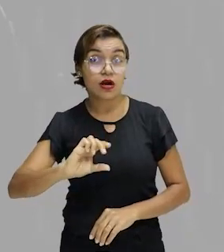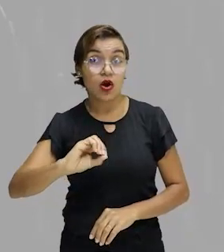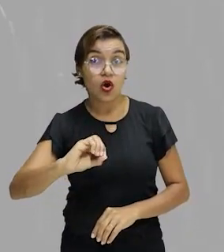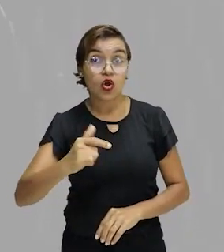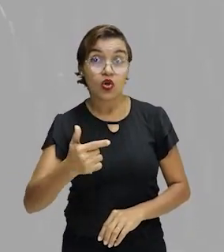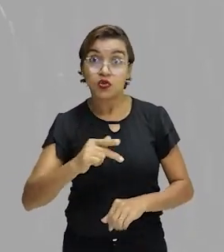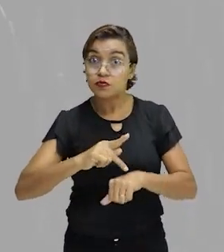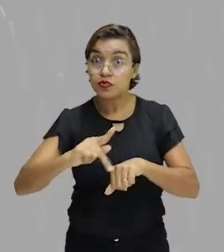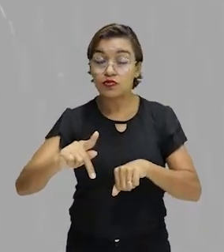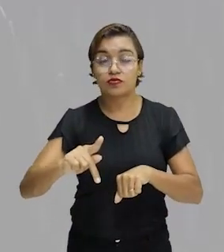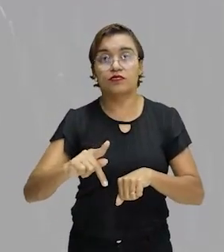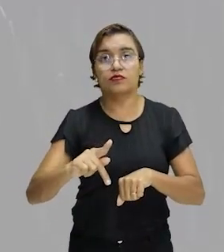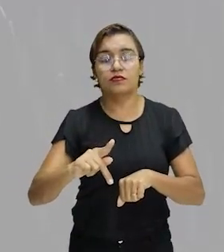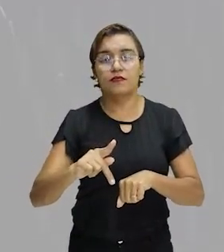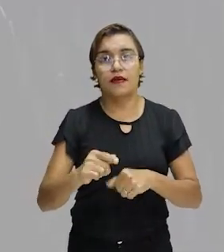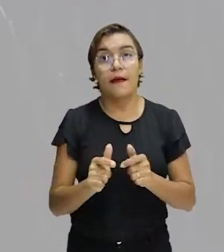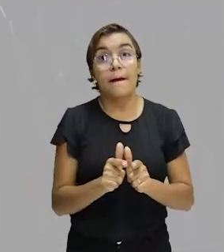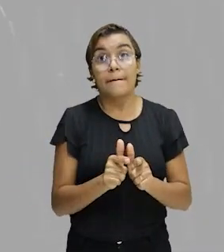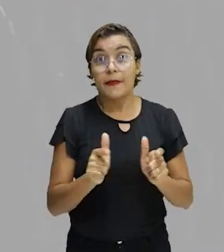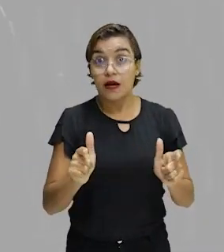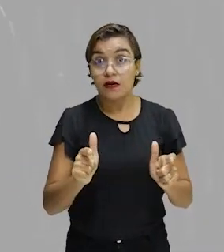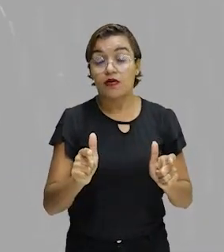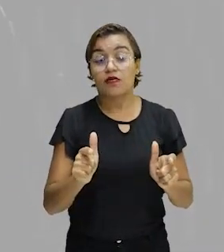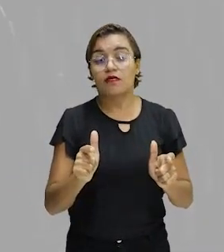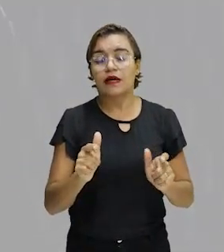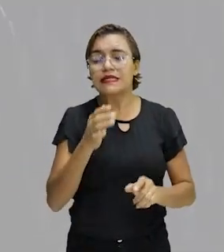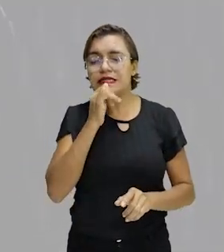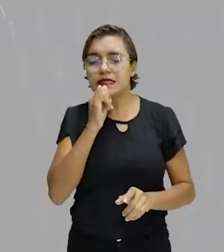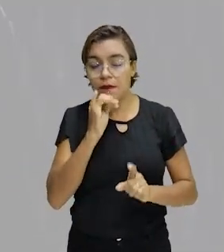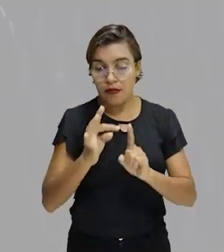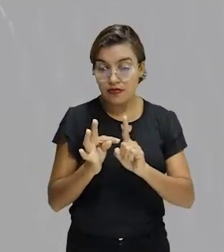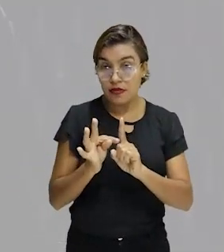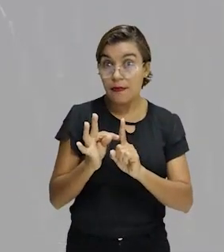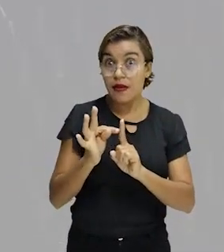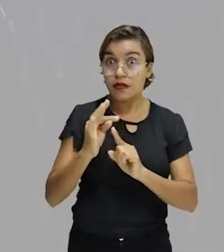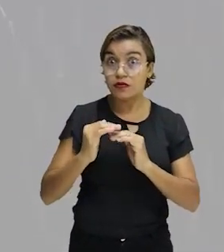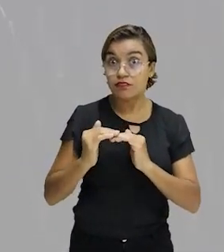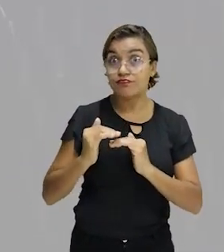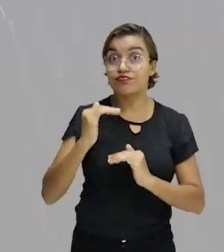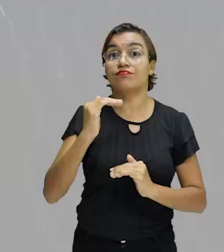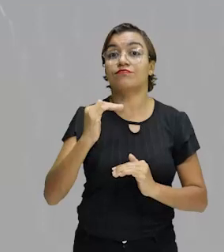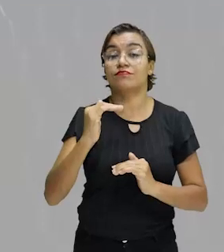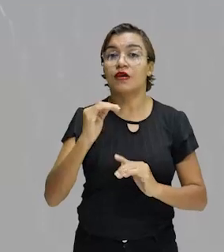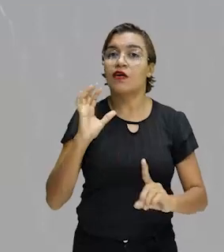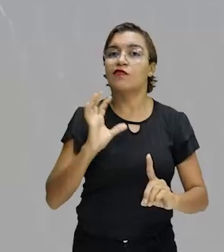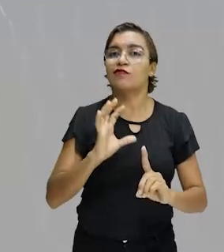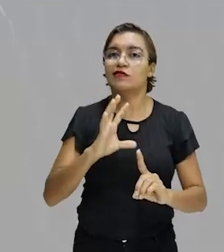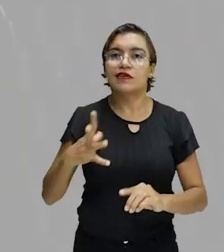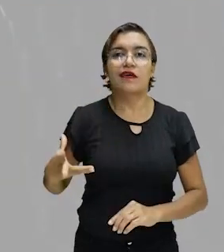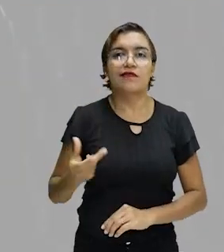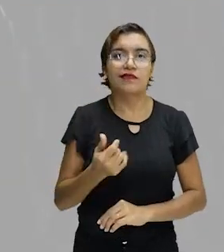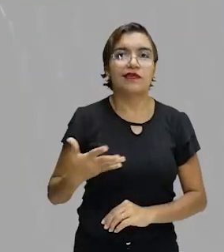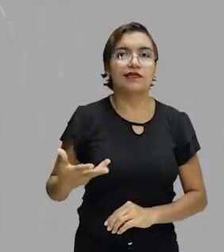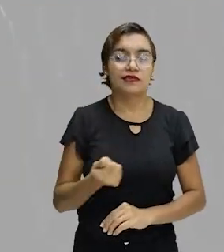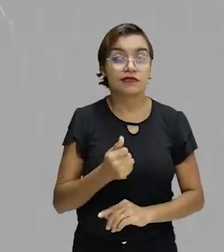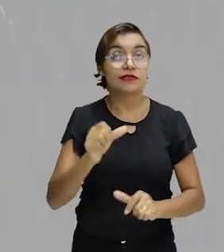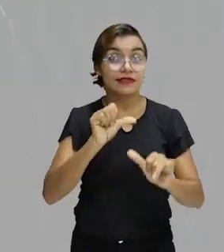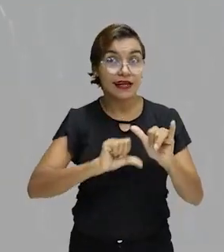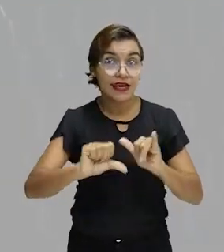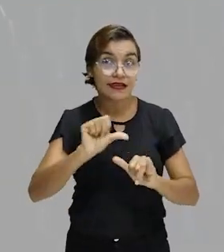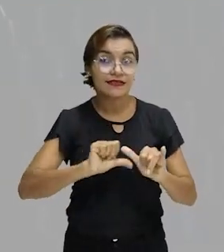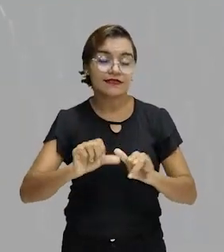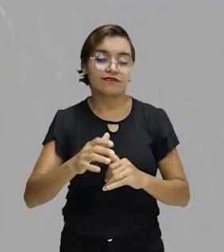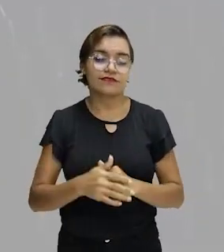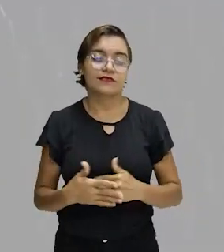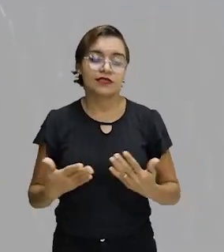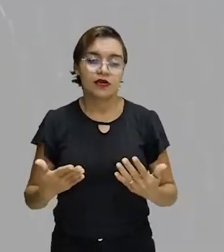puro. E quanto maior a temperatura, maior a velocidade da reação.